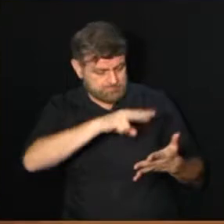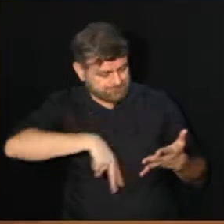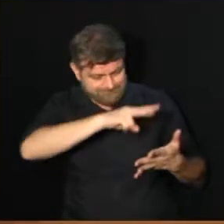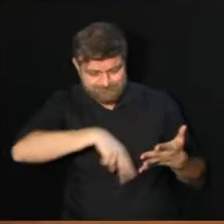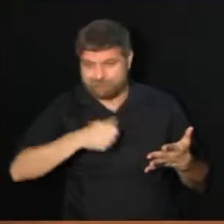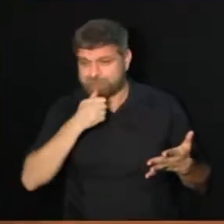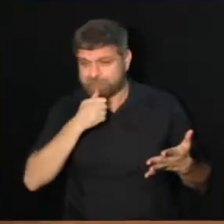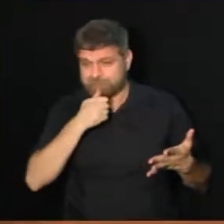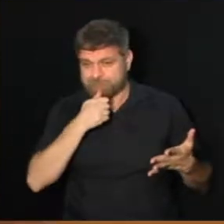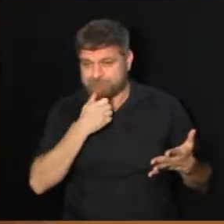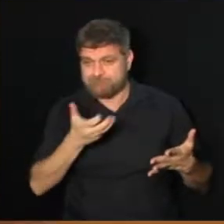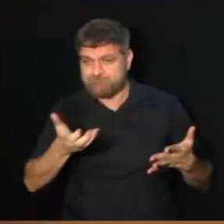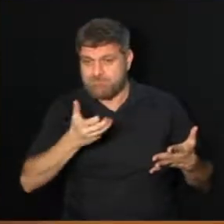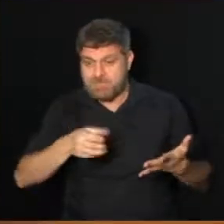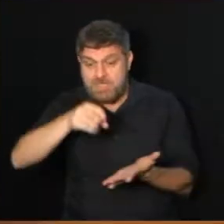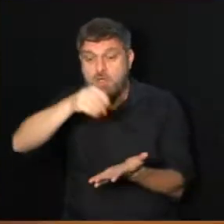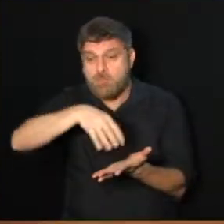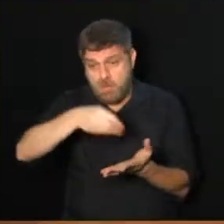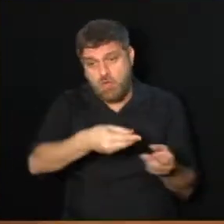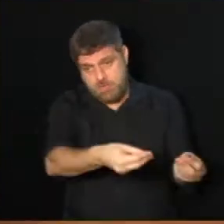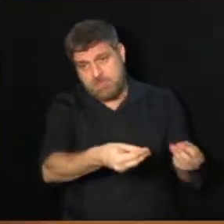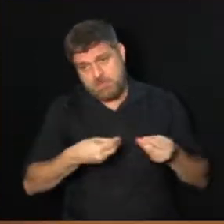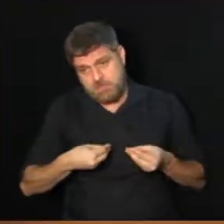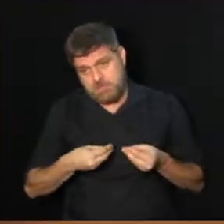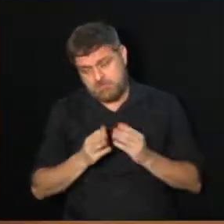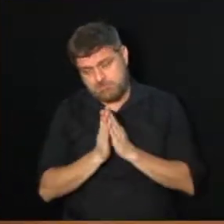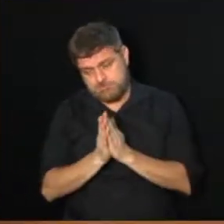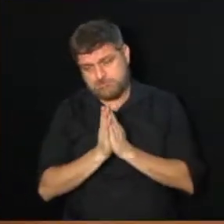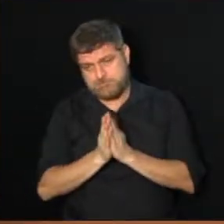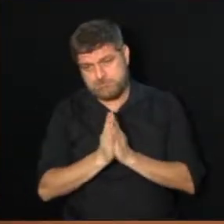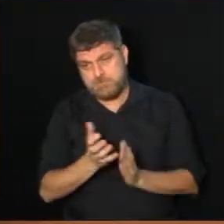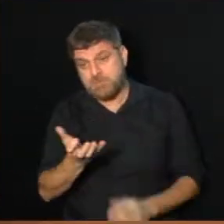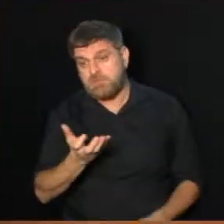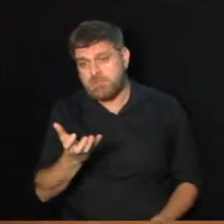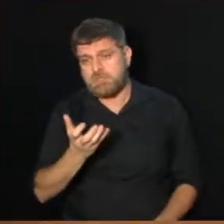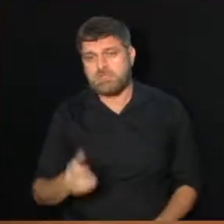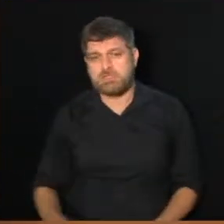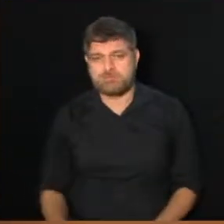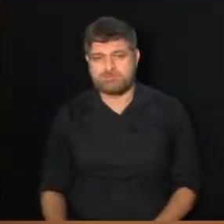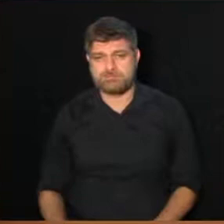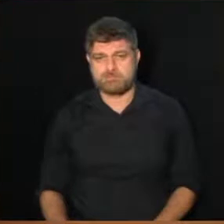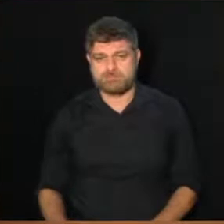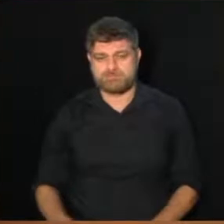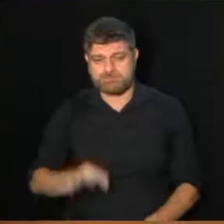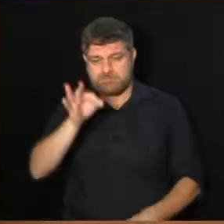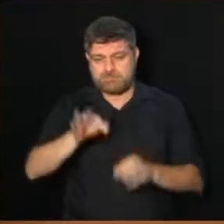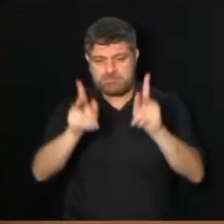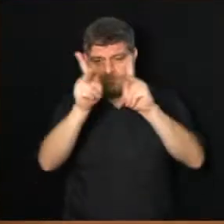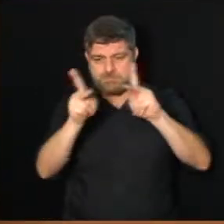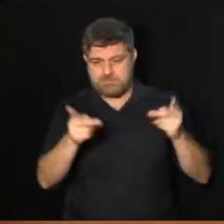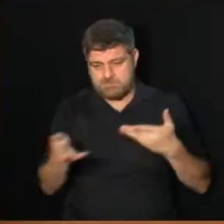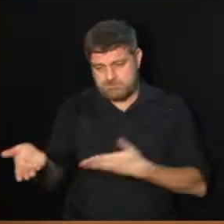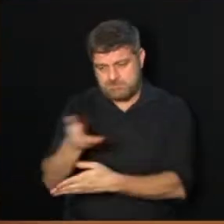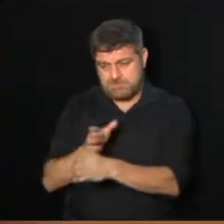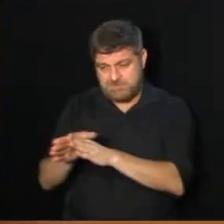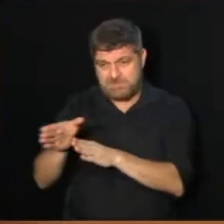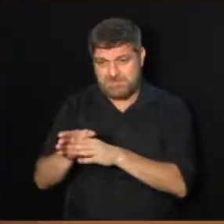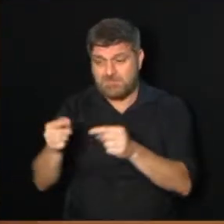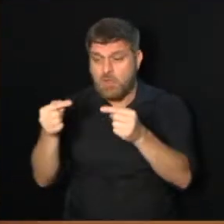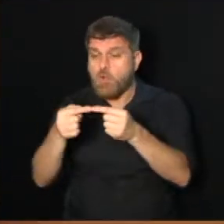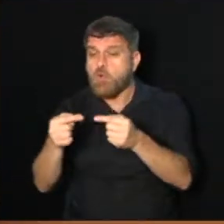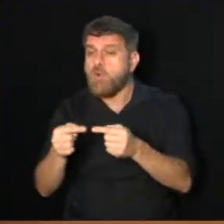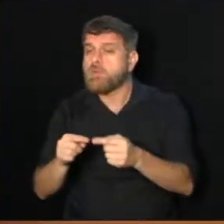mas eu gostaria de receber uma cópia, que a justiça restaurativa ela tem muito a ver com a